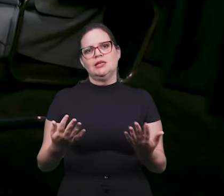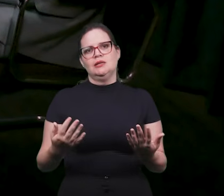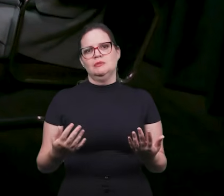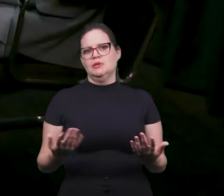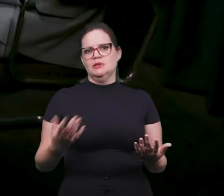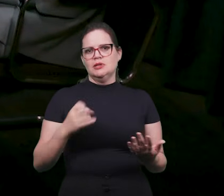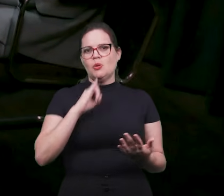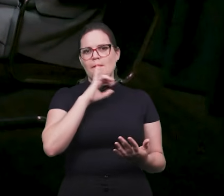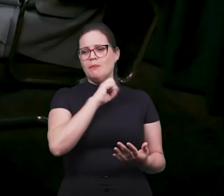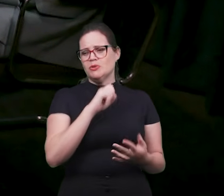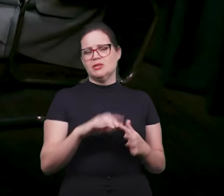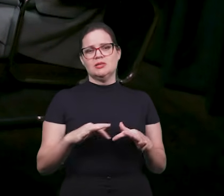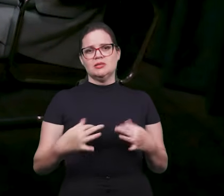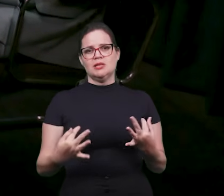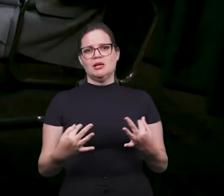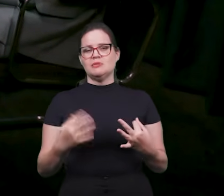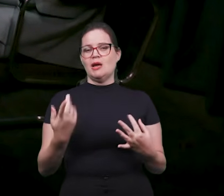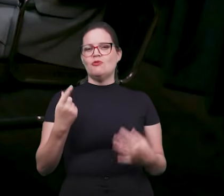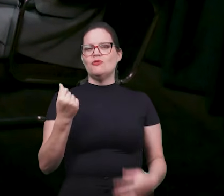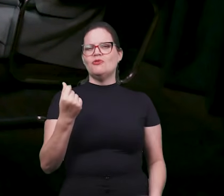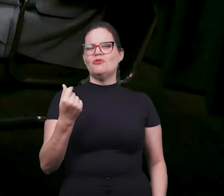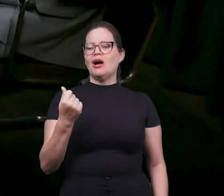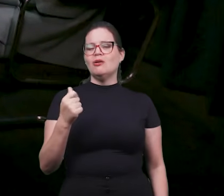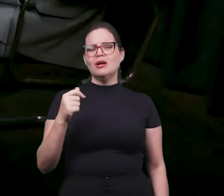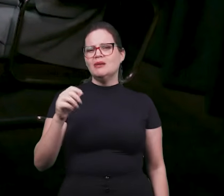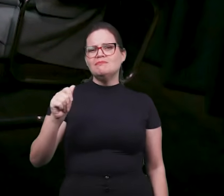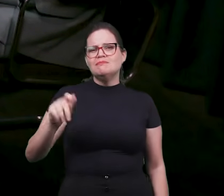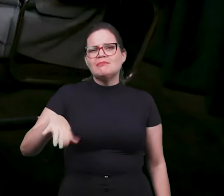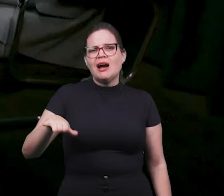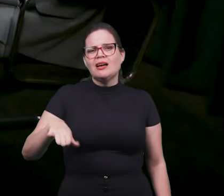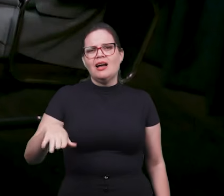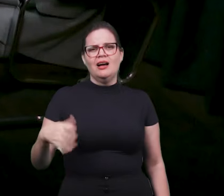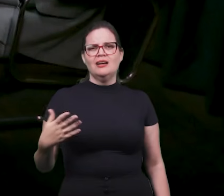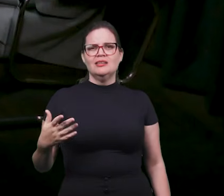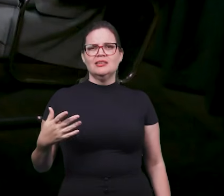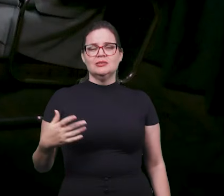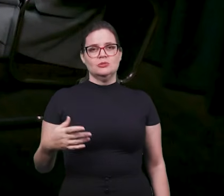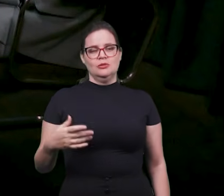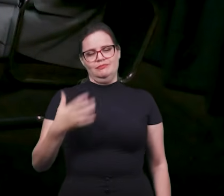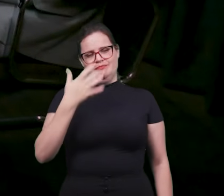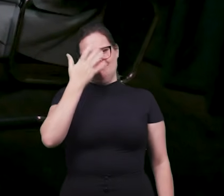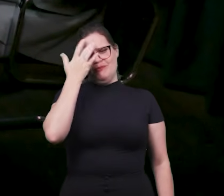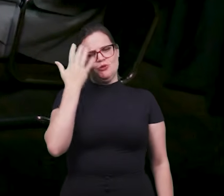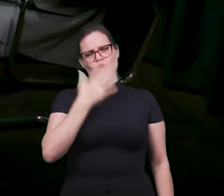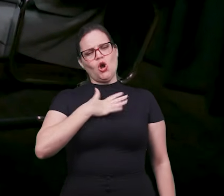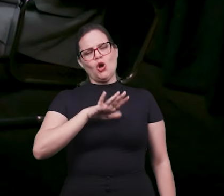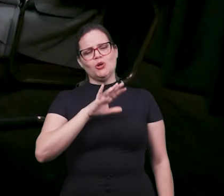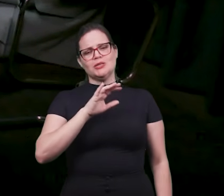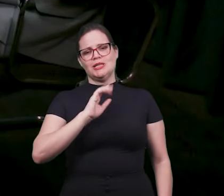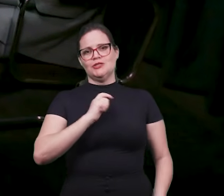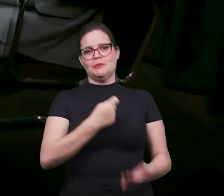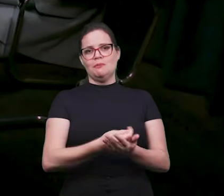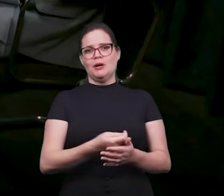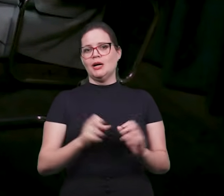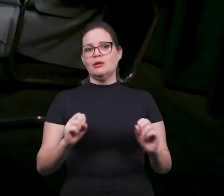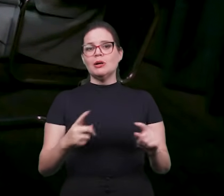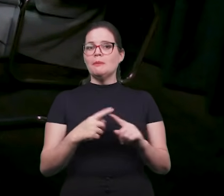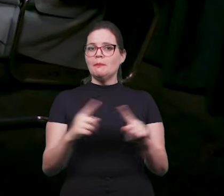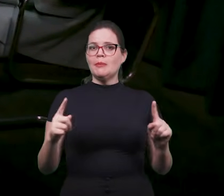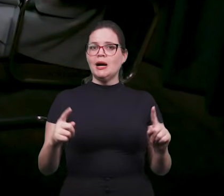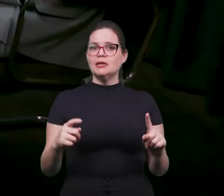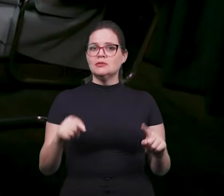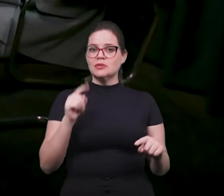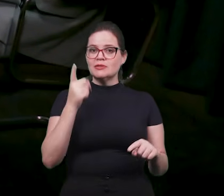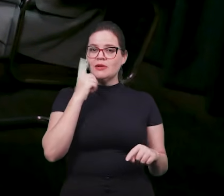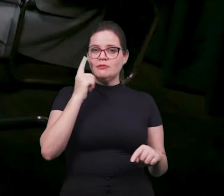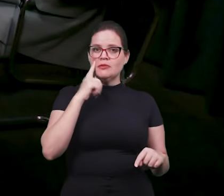ninguém gosta de pagar imposto, mas falam que na vida o que é certo é imposto e a morte. Exatamente. Né? Mas dentro do microempreendedor você vai